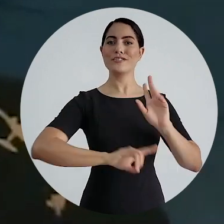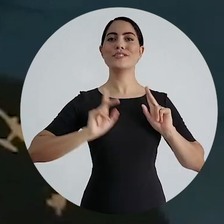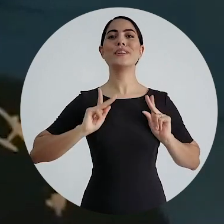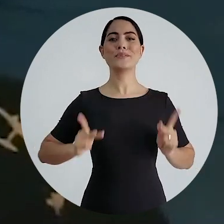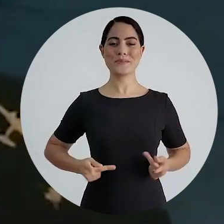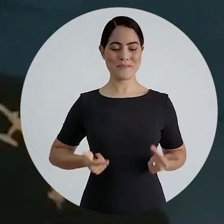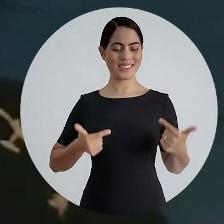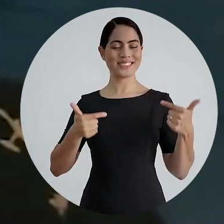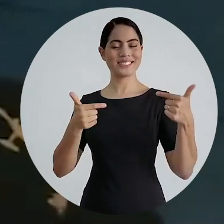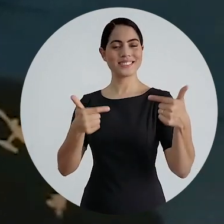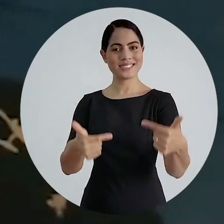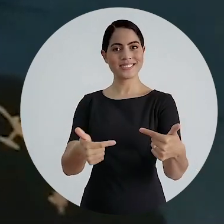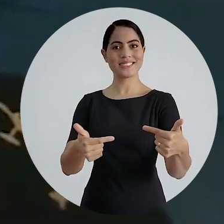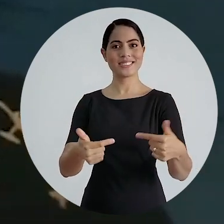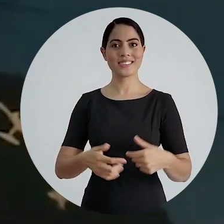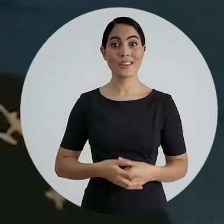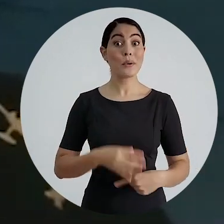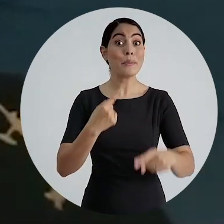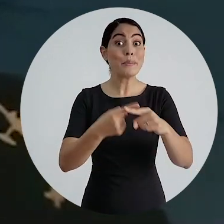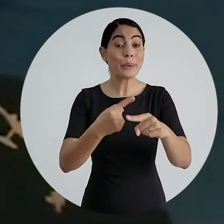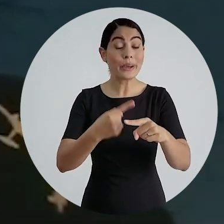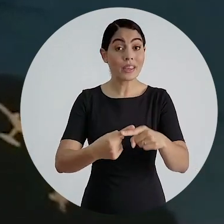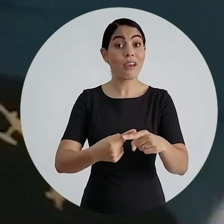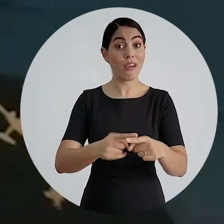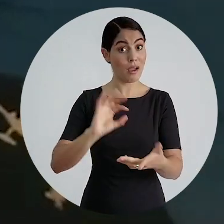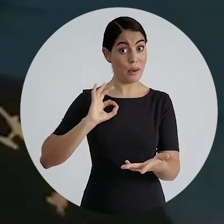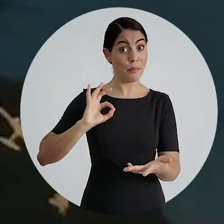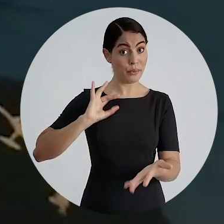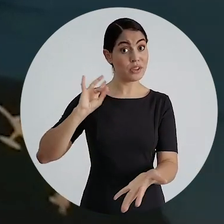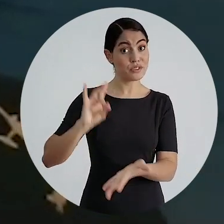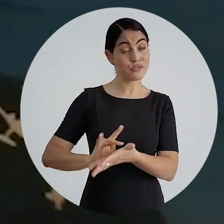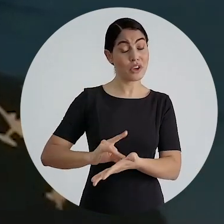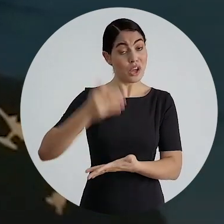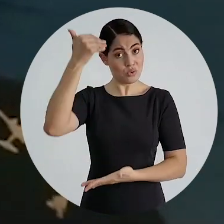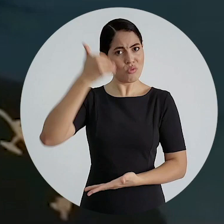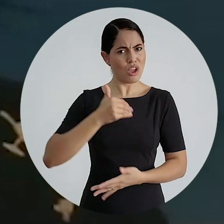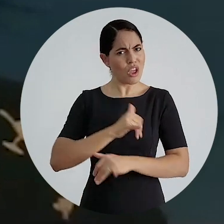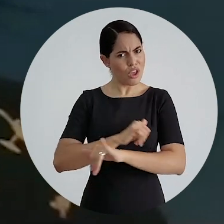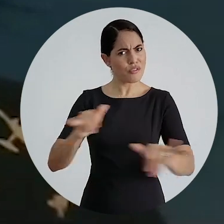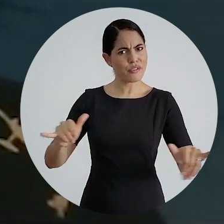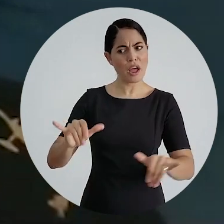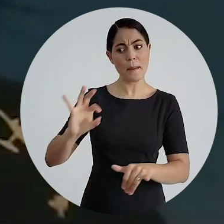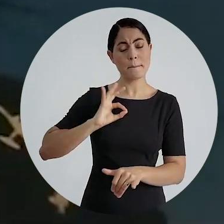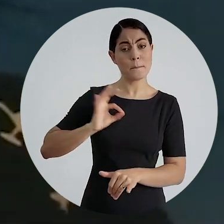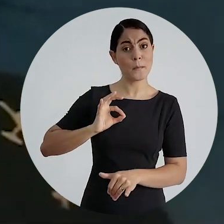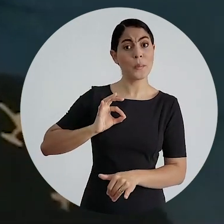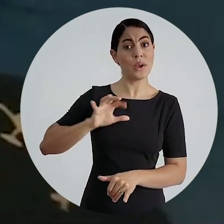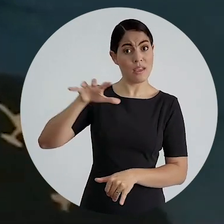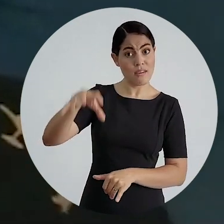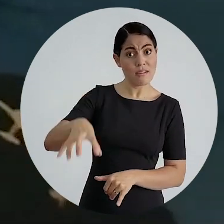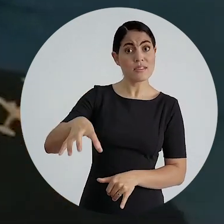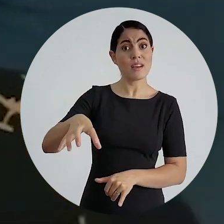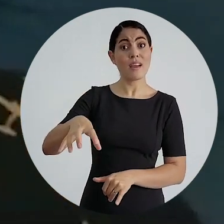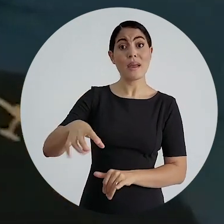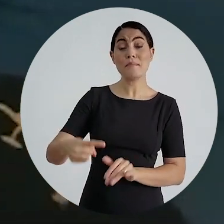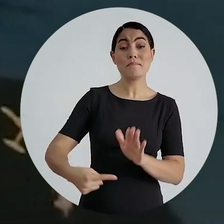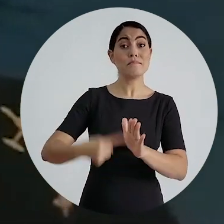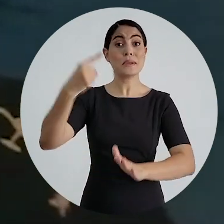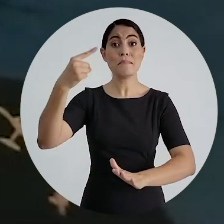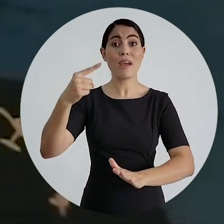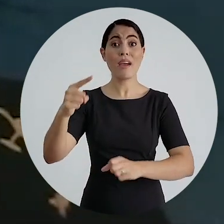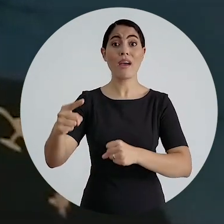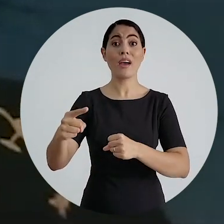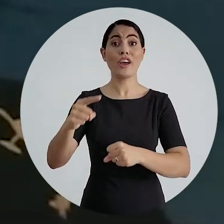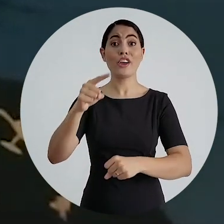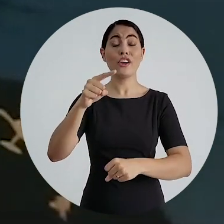organização também de direitos humanos. Porque a polícia, ela de fato, eu sempre digo que a polícia, ela é a primeira linha de